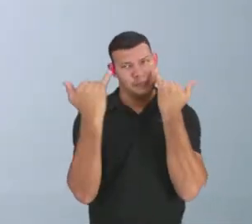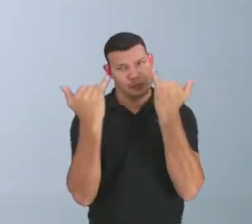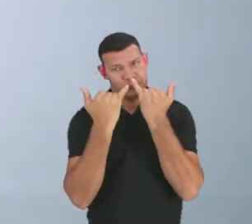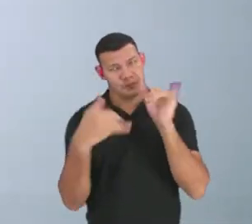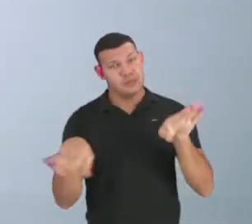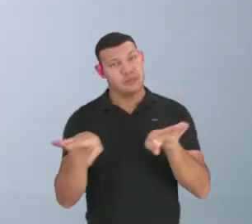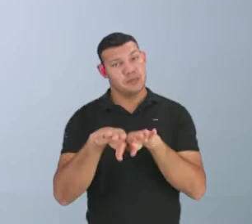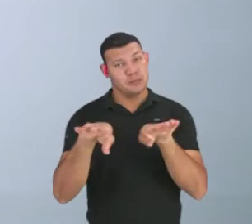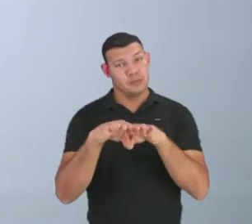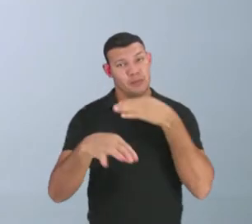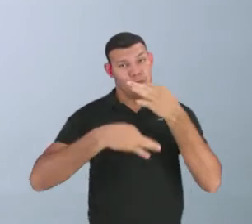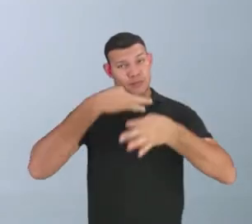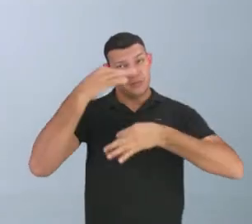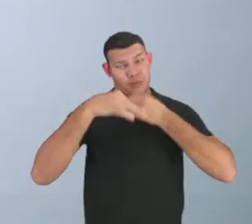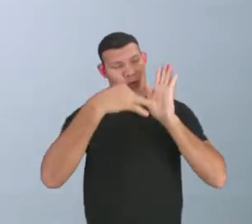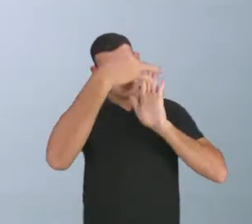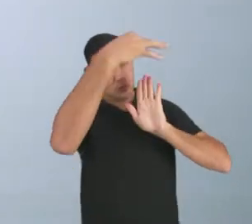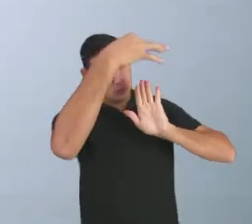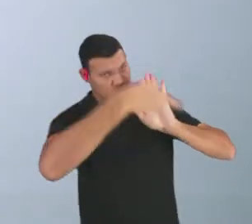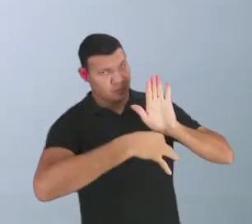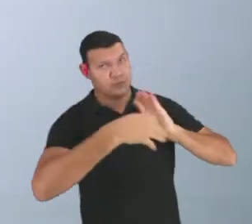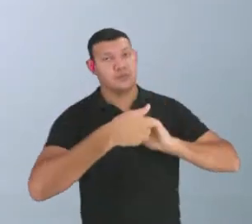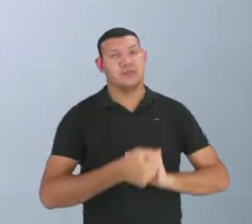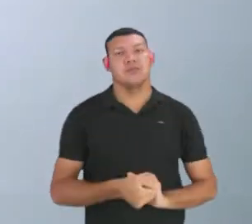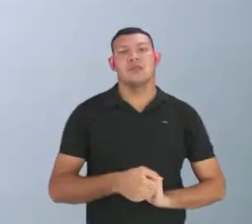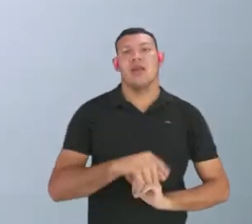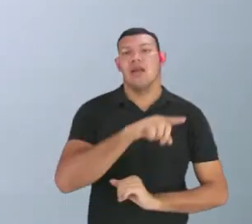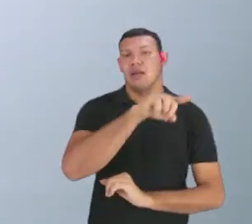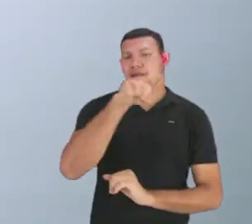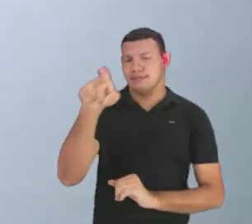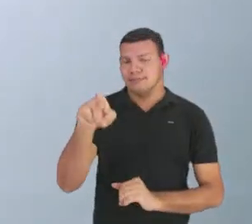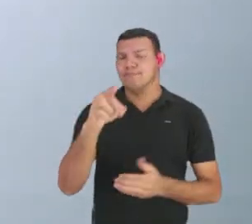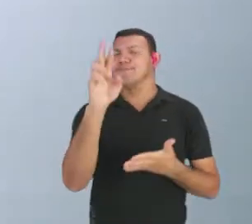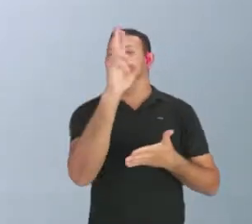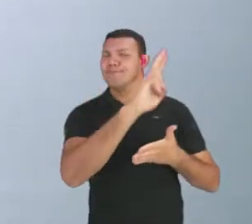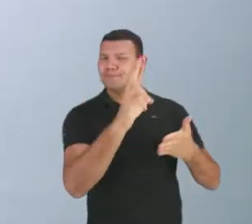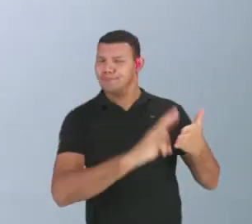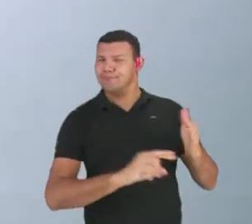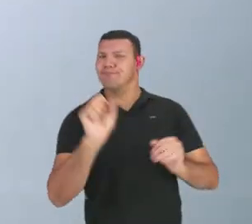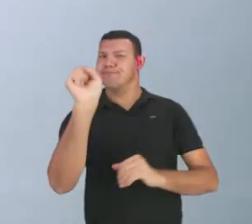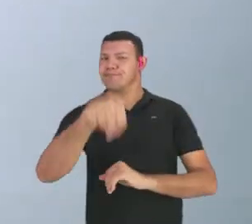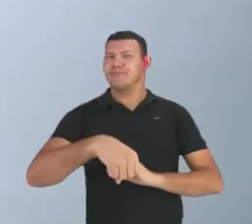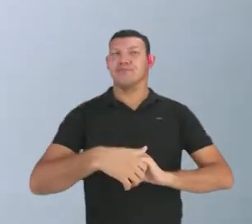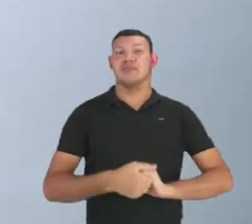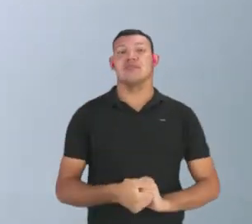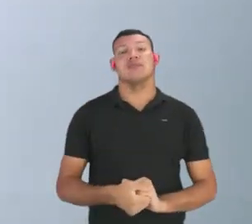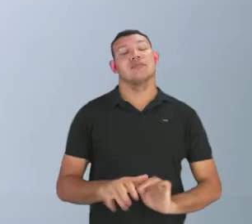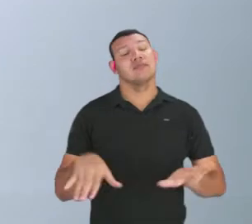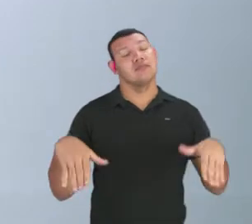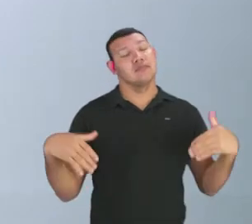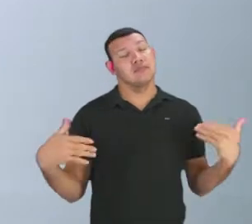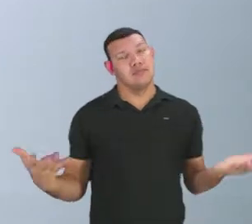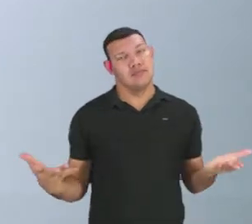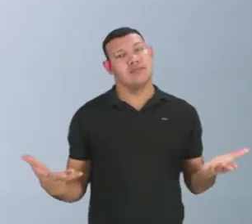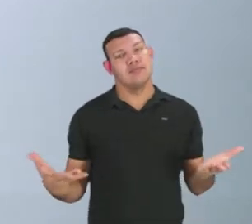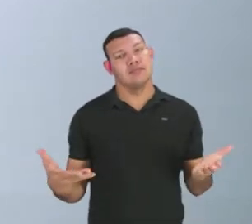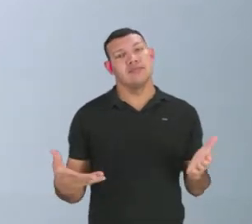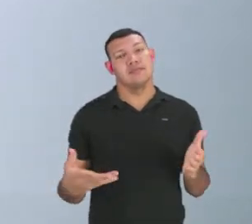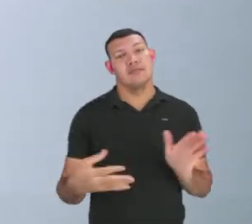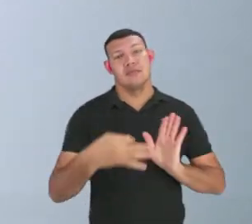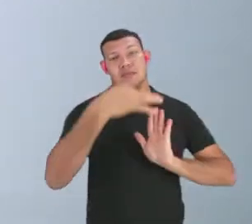sobre essa temática abordada, você está aí fazendo uma dissertação. Portanto,